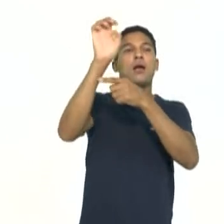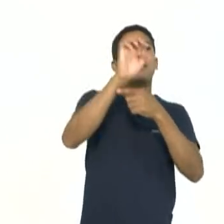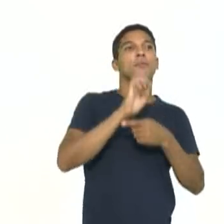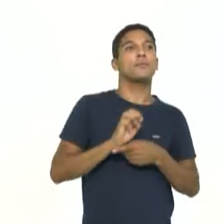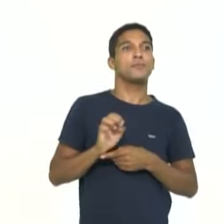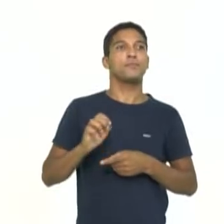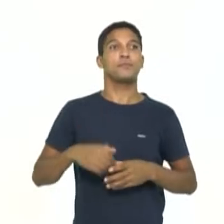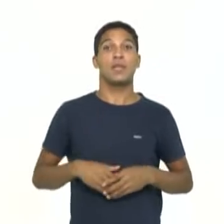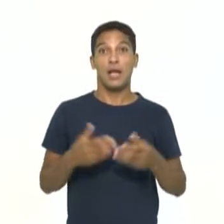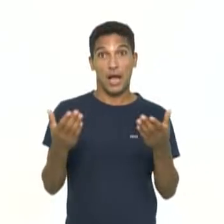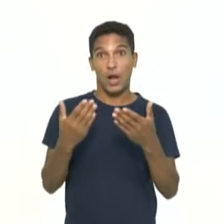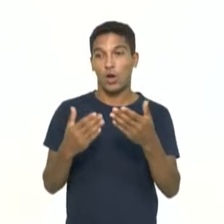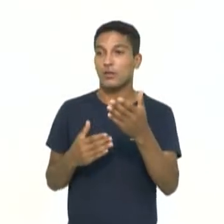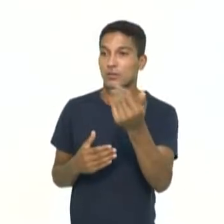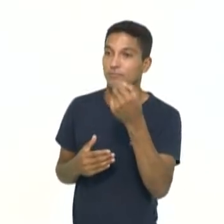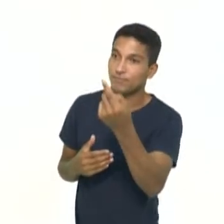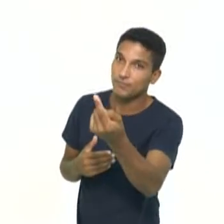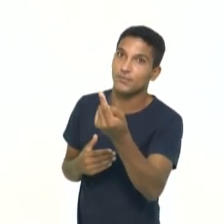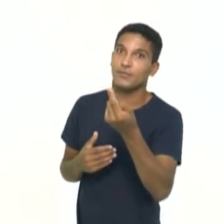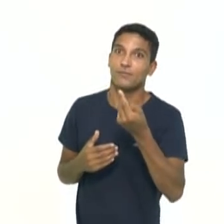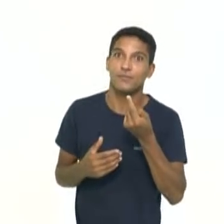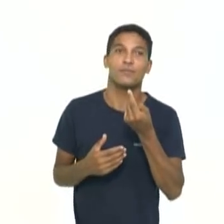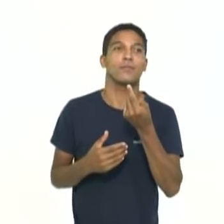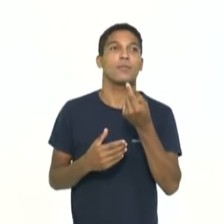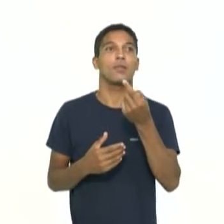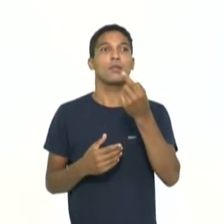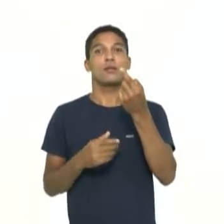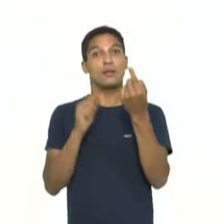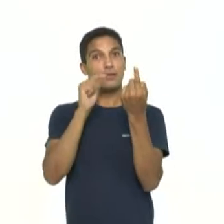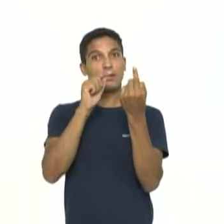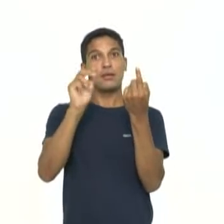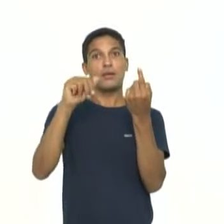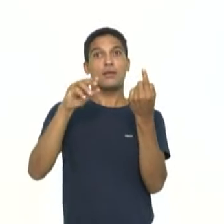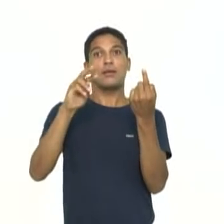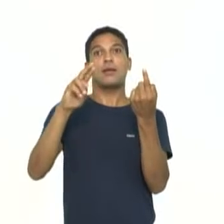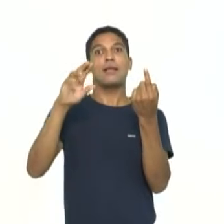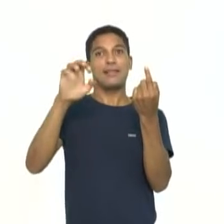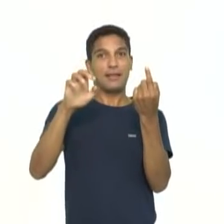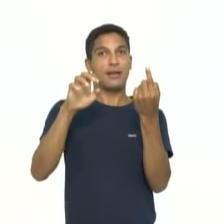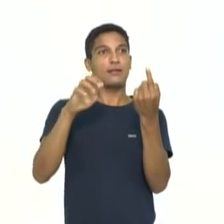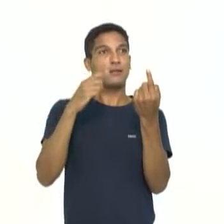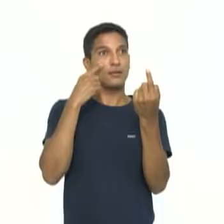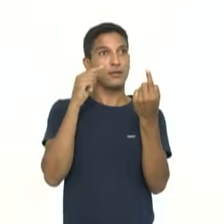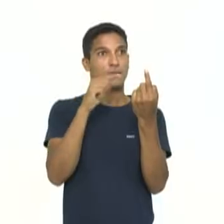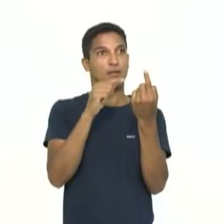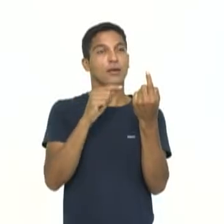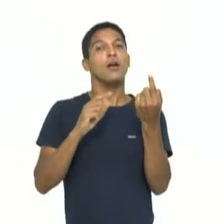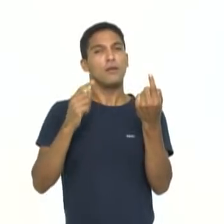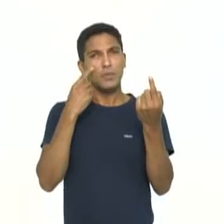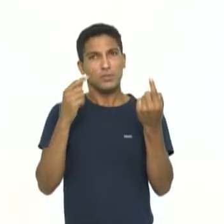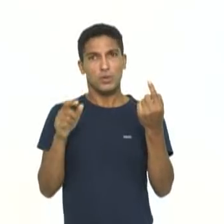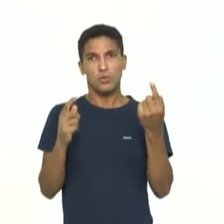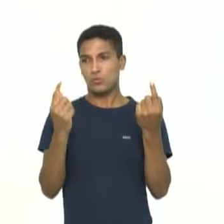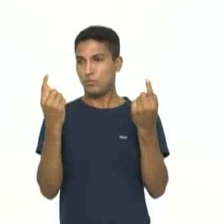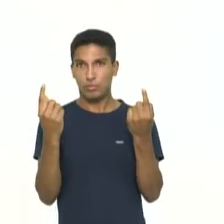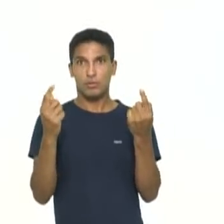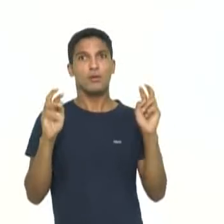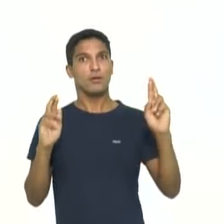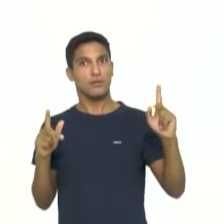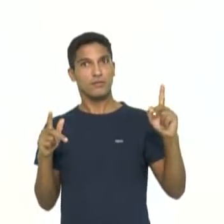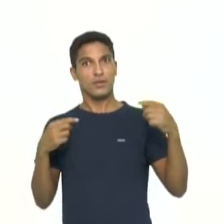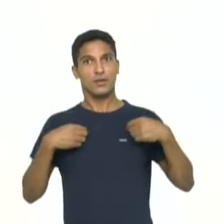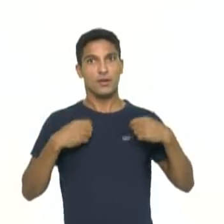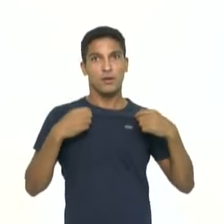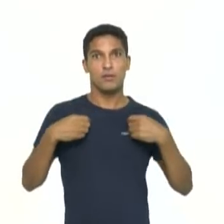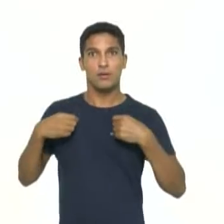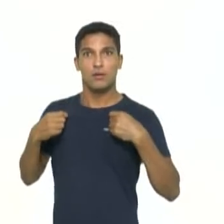também é nosso colaborador na aula de hoje. E aí nós vamos ver que tem uma diferença aqui em relação ao que a professora Bia mostrou ali do traje do Luiz.